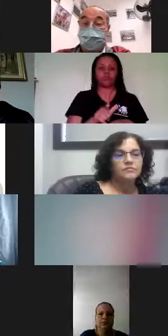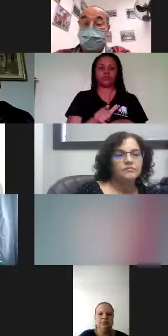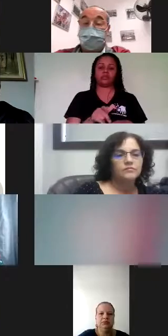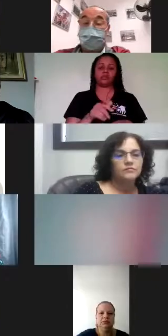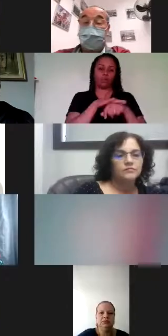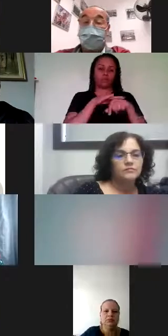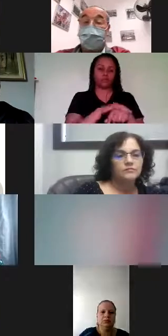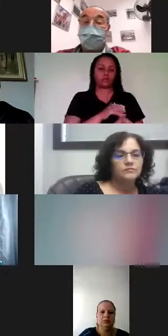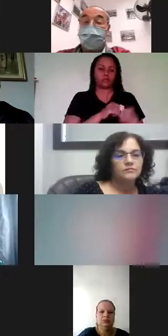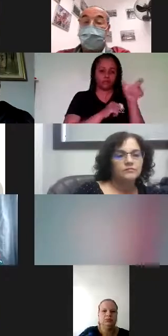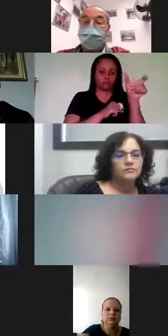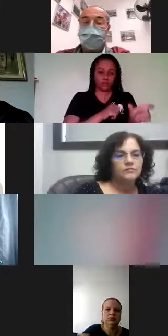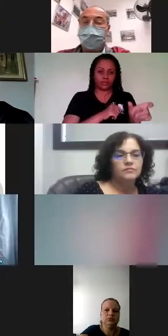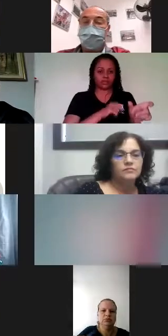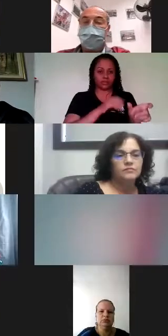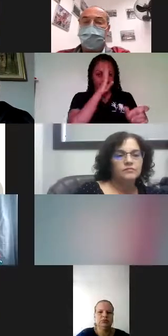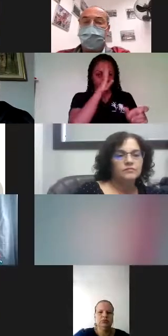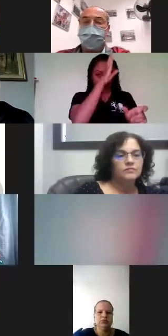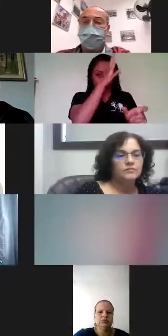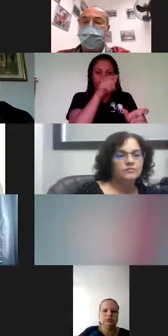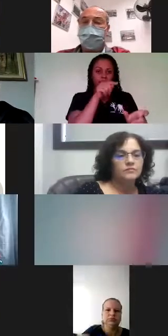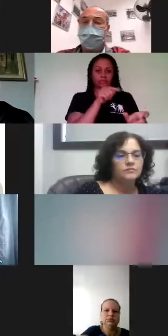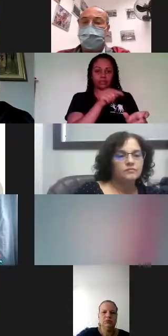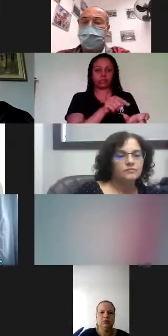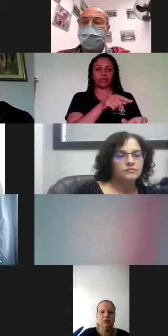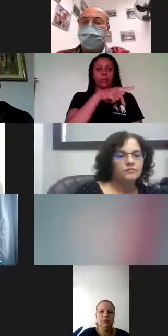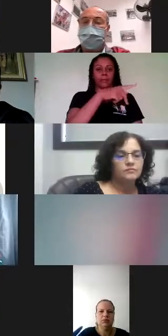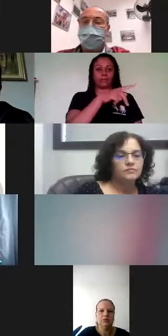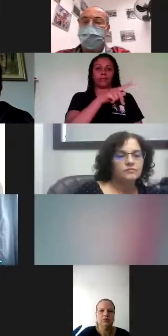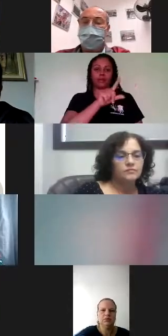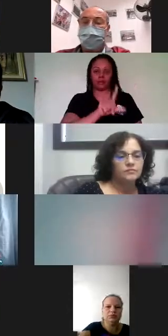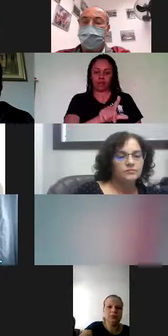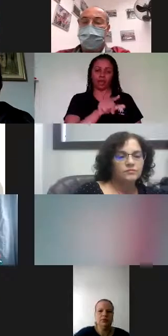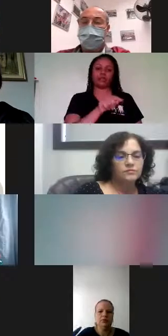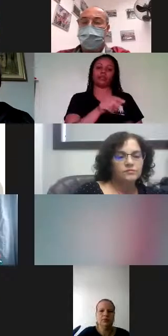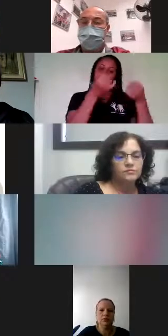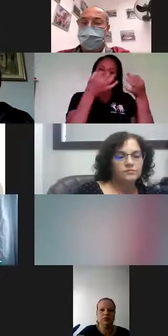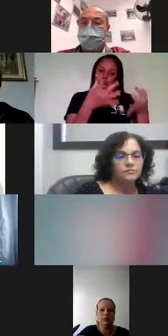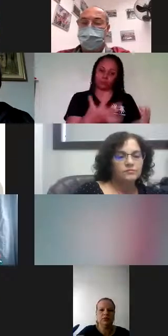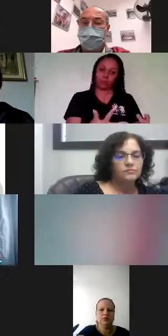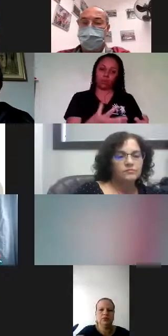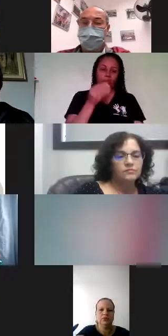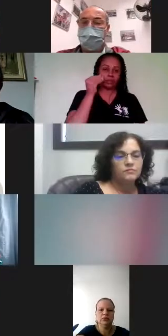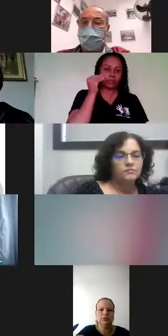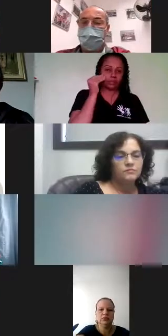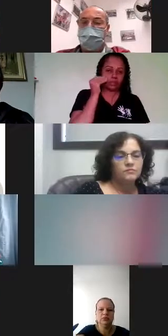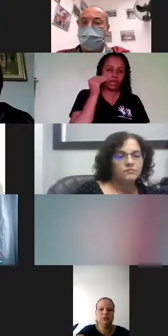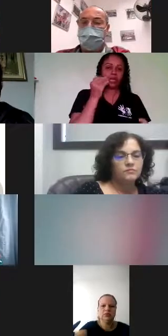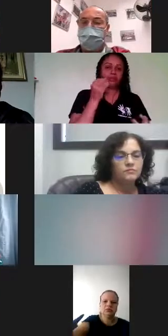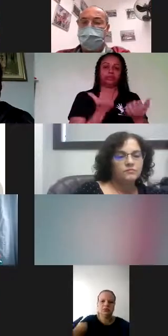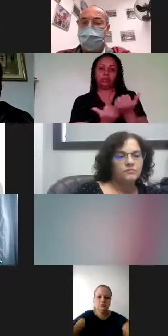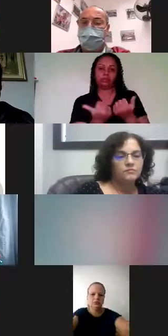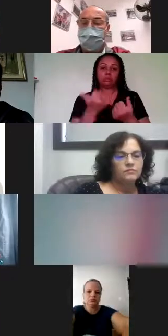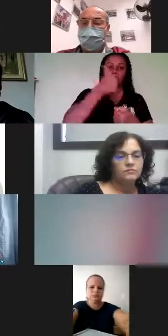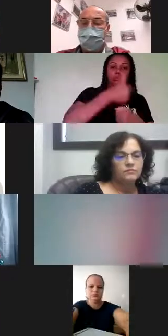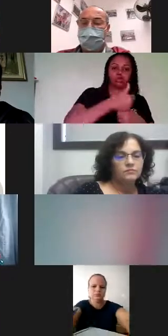que é o PL que o Clemente mencionou, né? Que né, tentava aí, substituir a contratação de pessoas